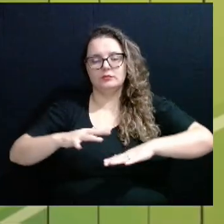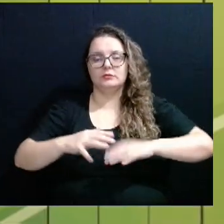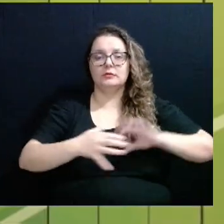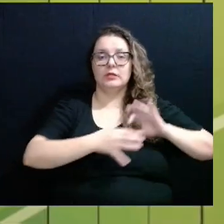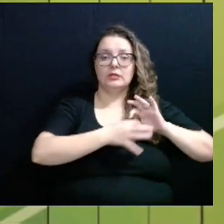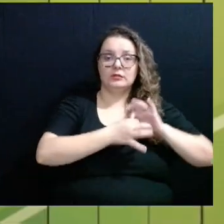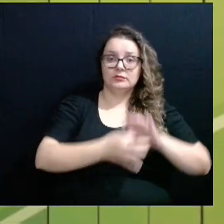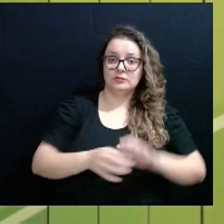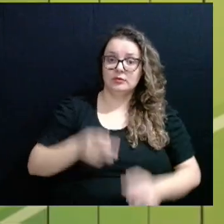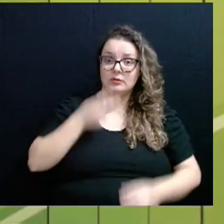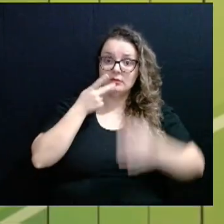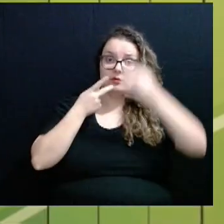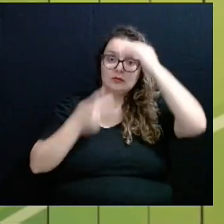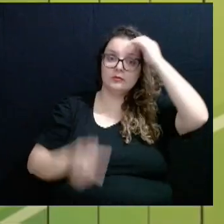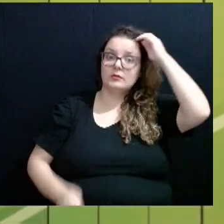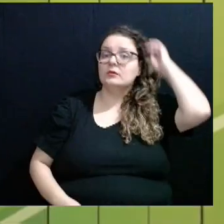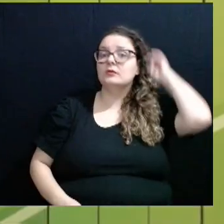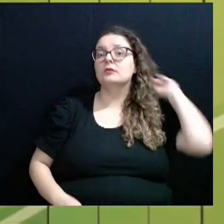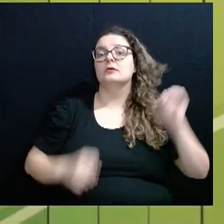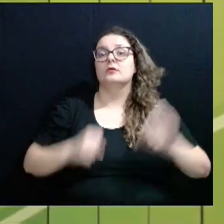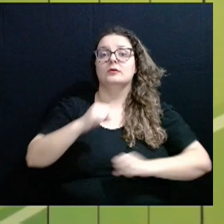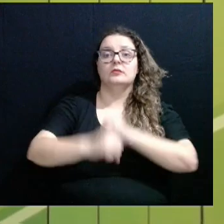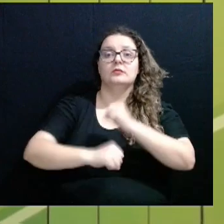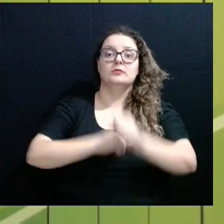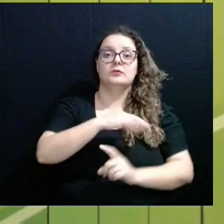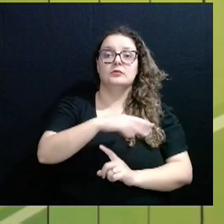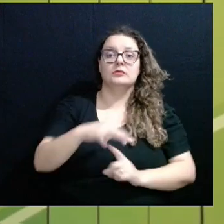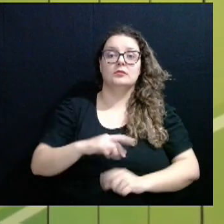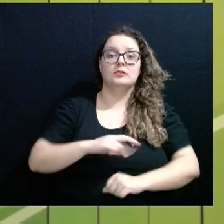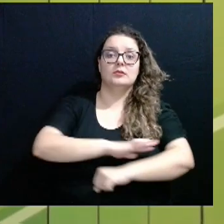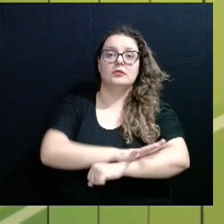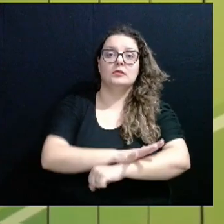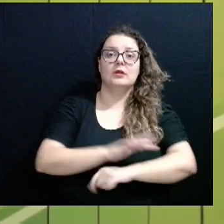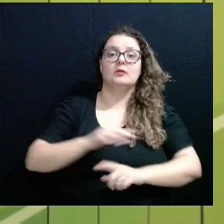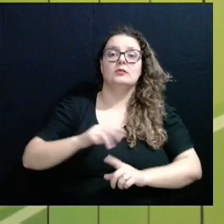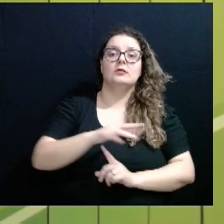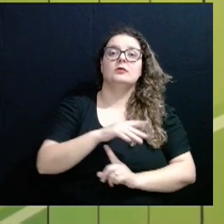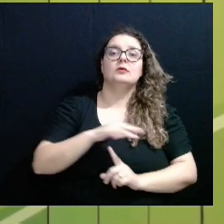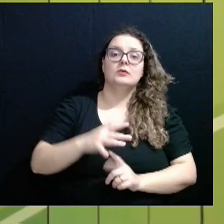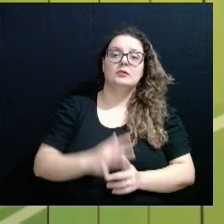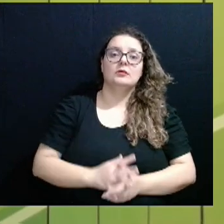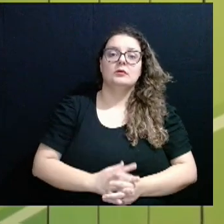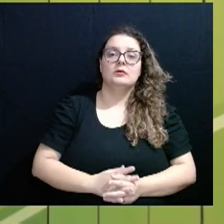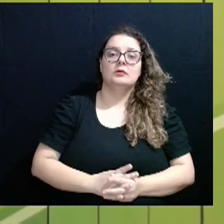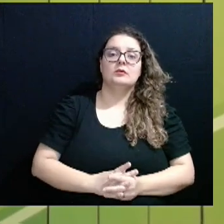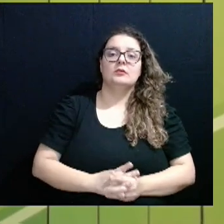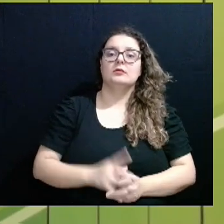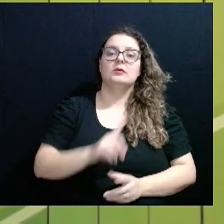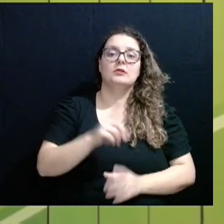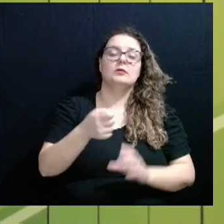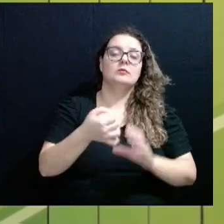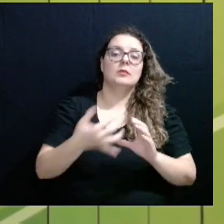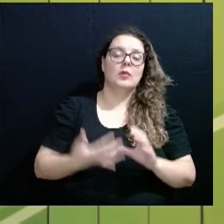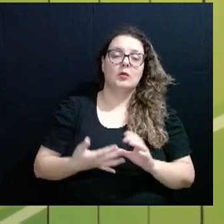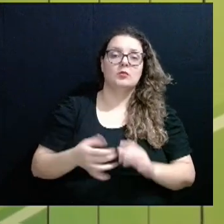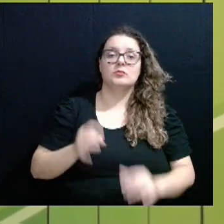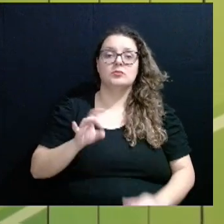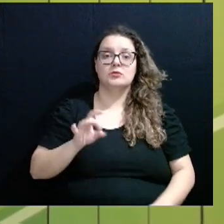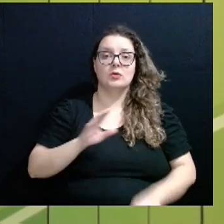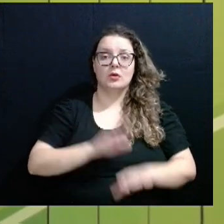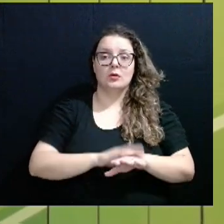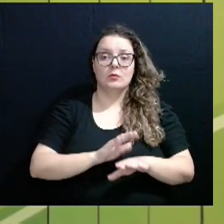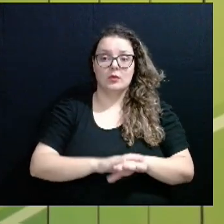no Giro Ambiental de hoje sobre racismo ambiental, que não se configura apenas como ações que tenham uma